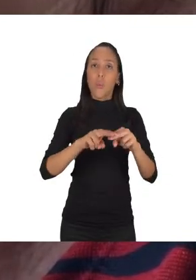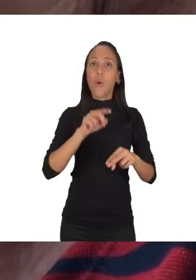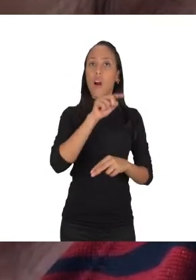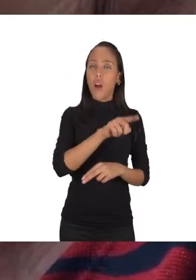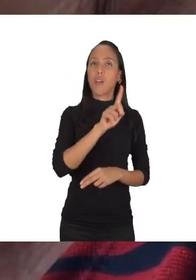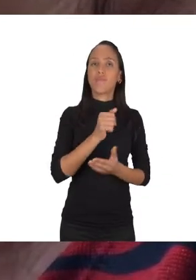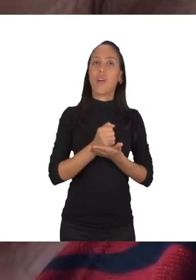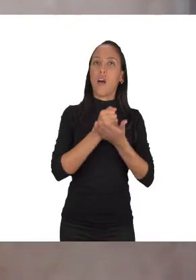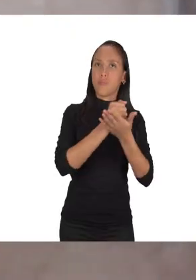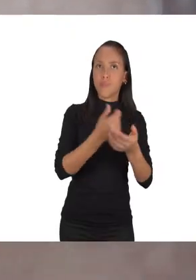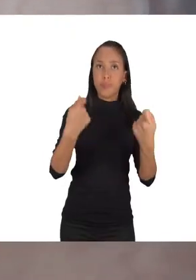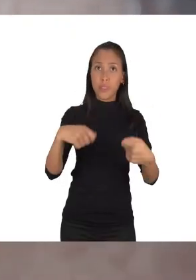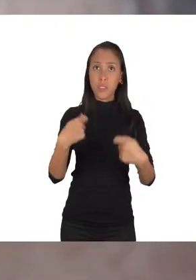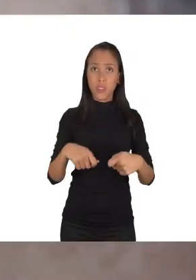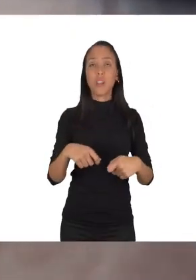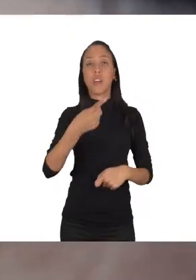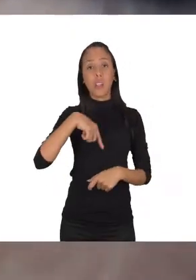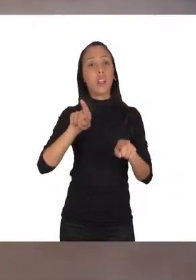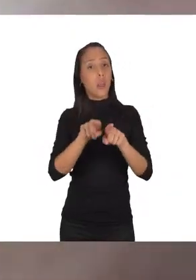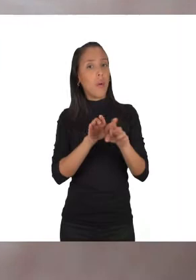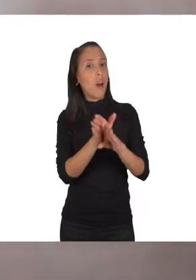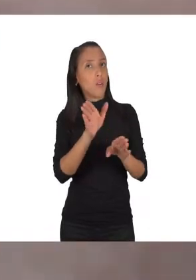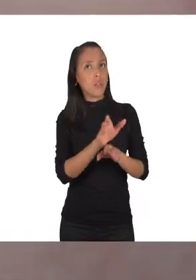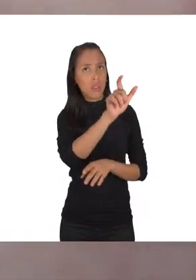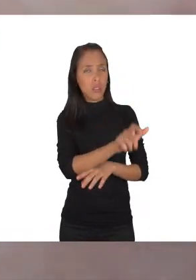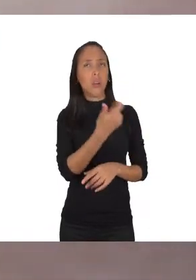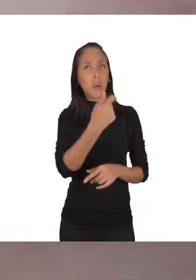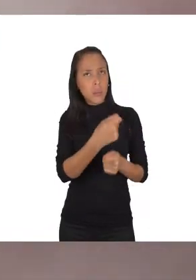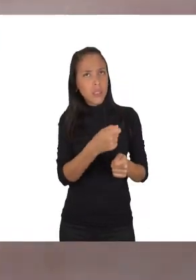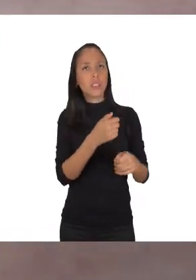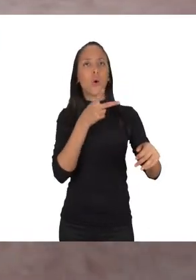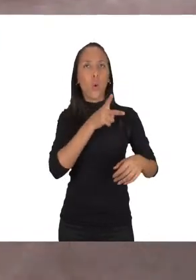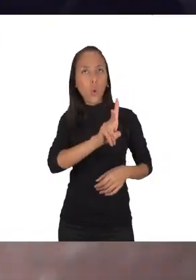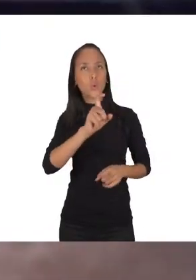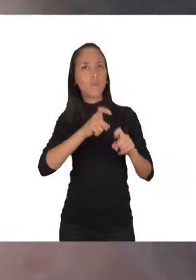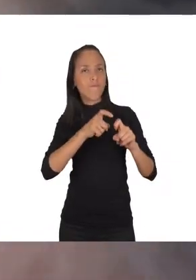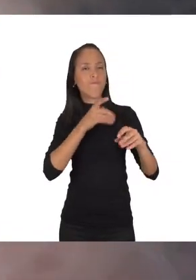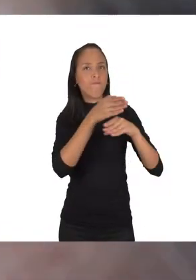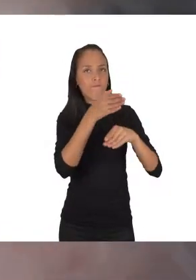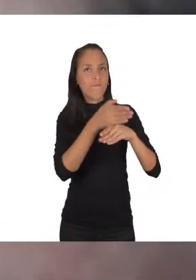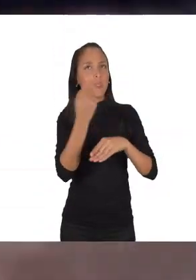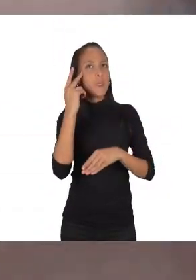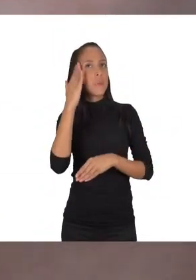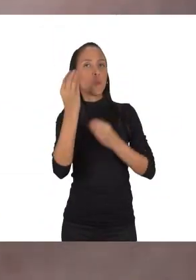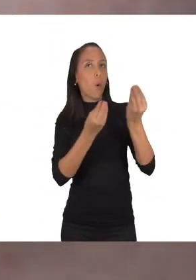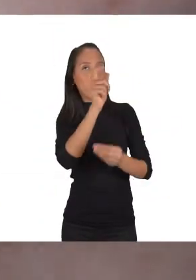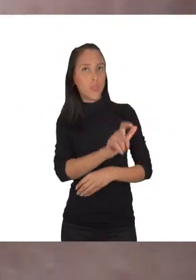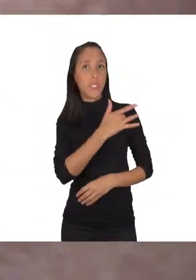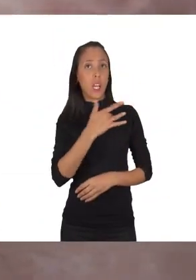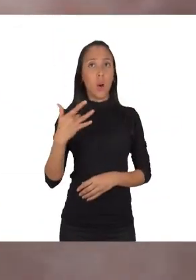acidentário. Recomenda-se também que a paciente continue em acompanhamento periódico das suas condições de saúde, com